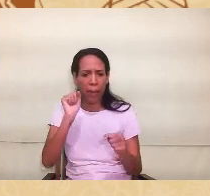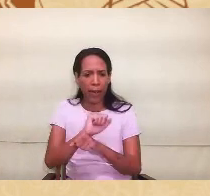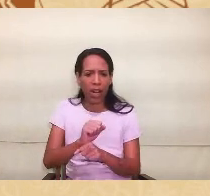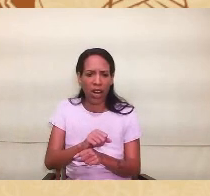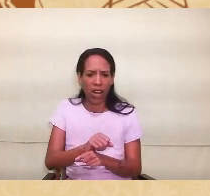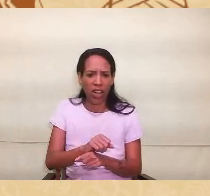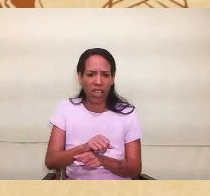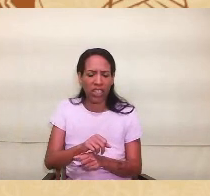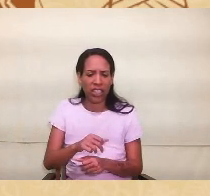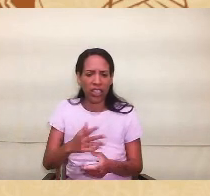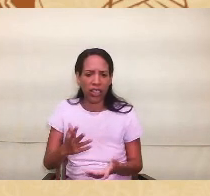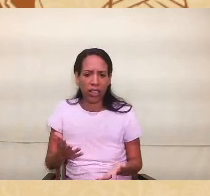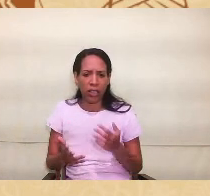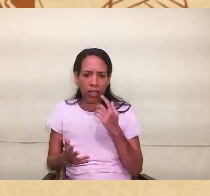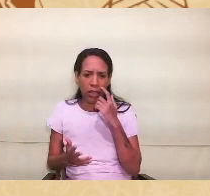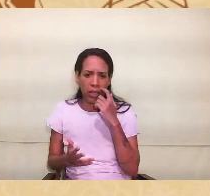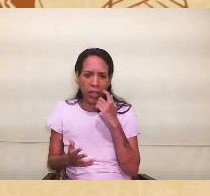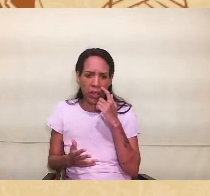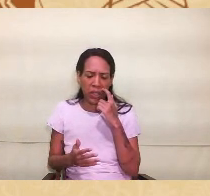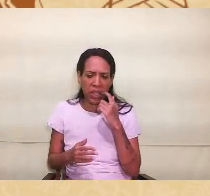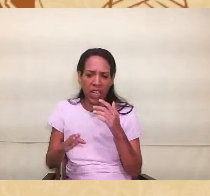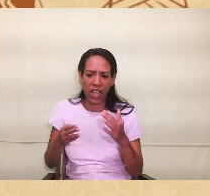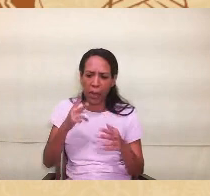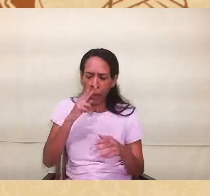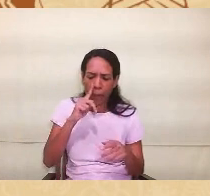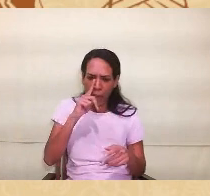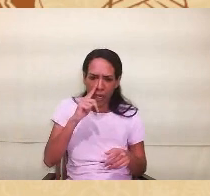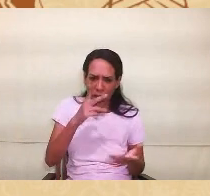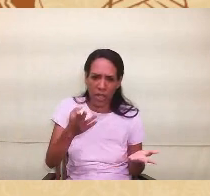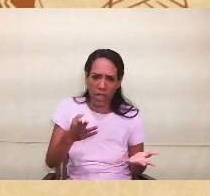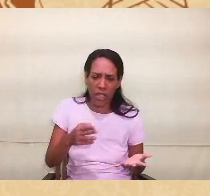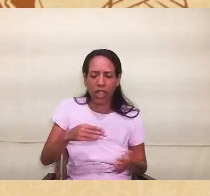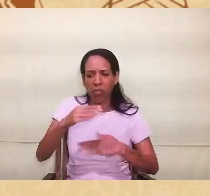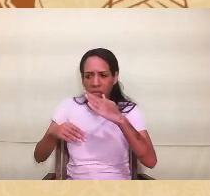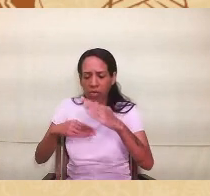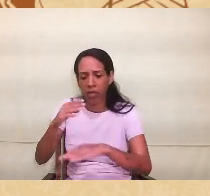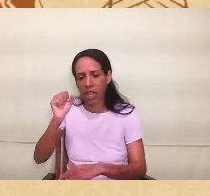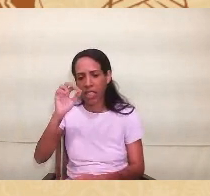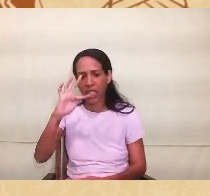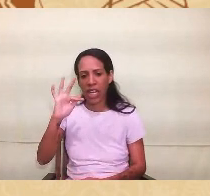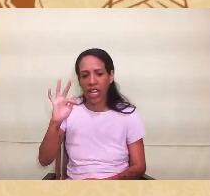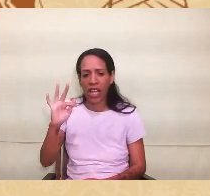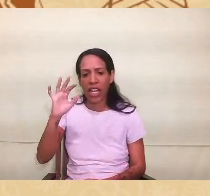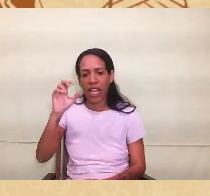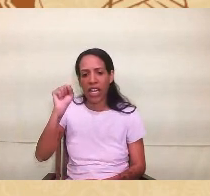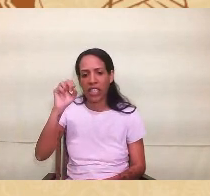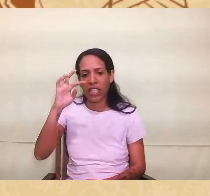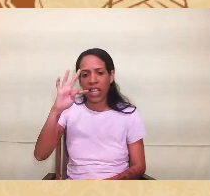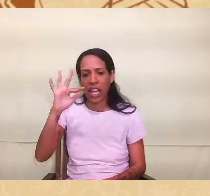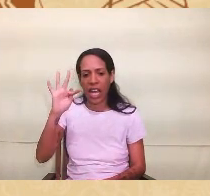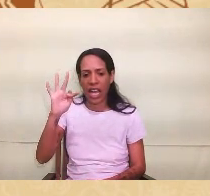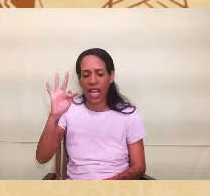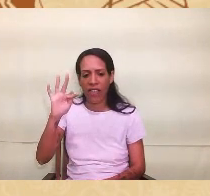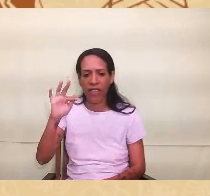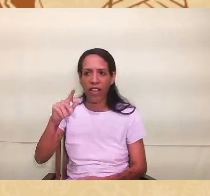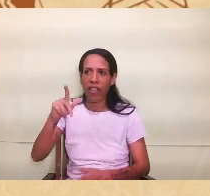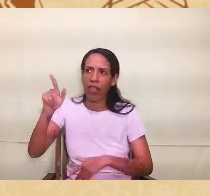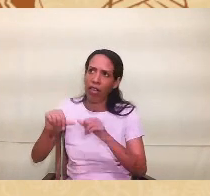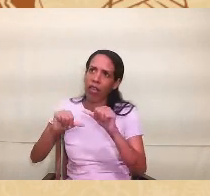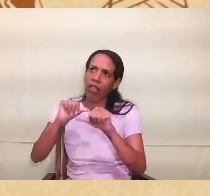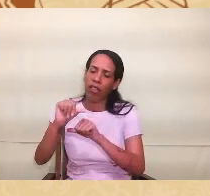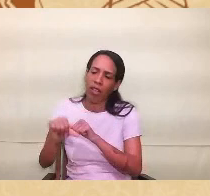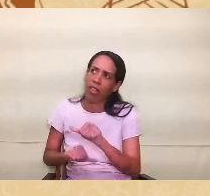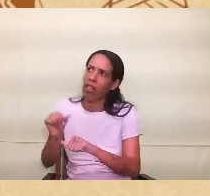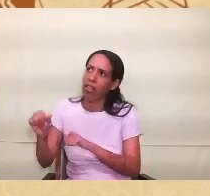o perigo de ser atropelado e assim por diante. E o STF fica lá enrolando, enrolando. Por quê? Porque é um acordo